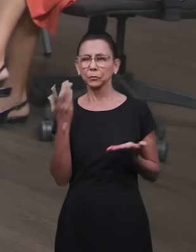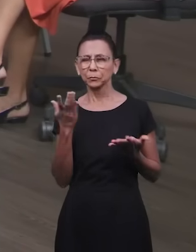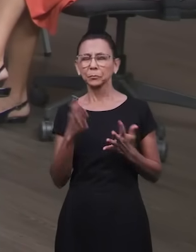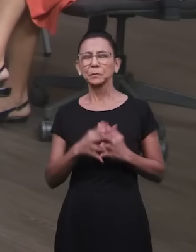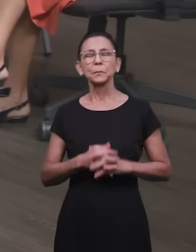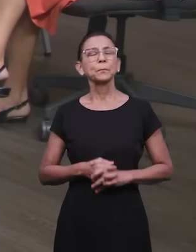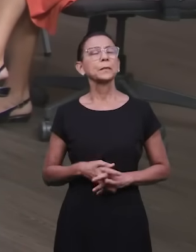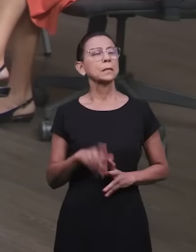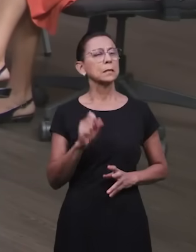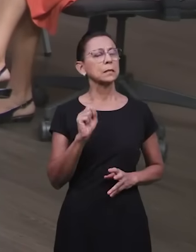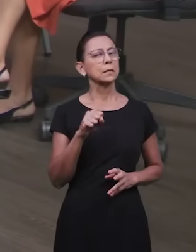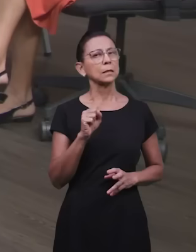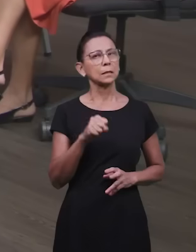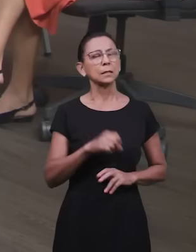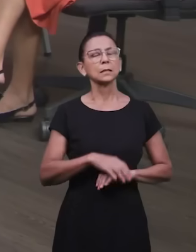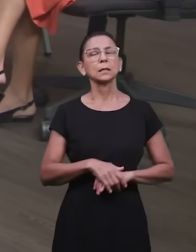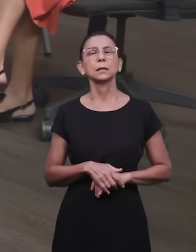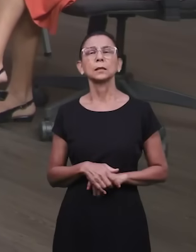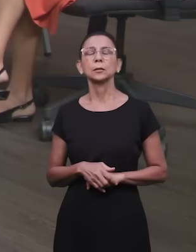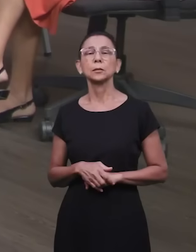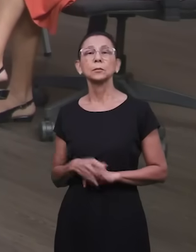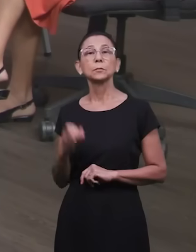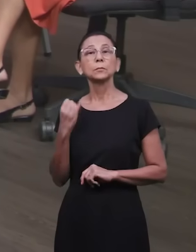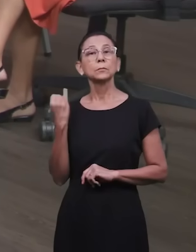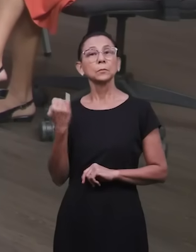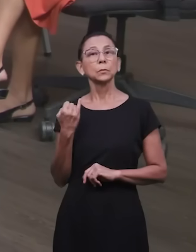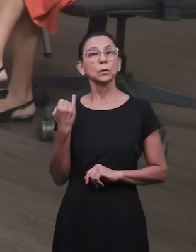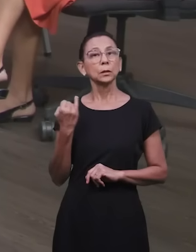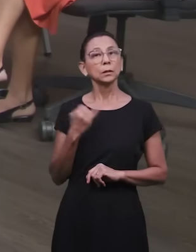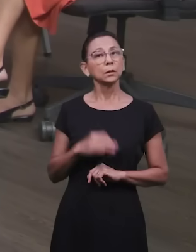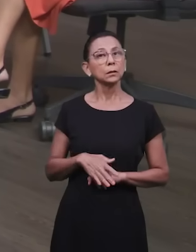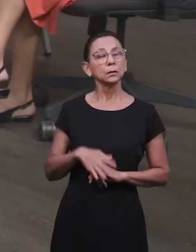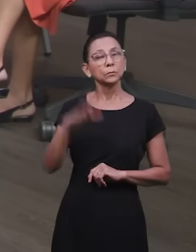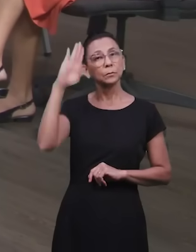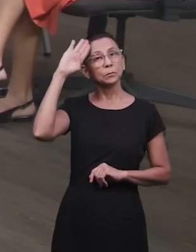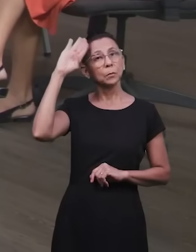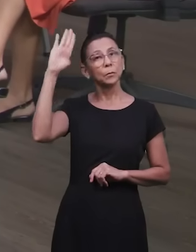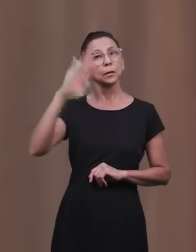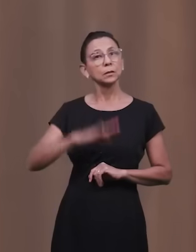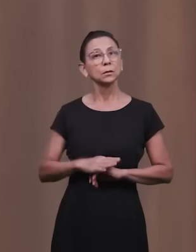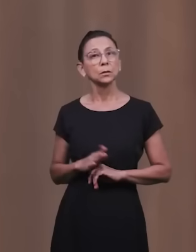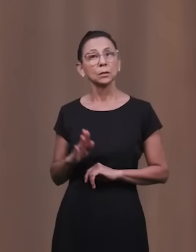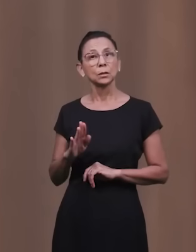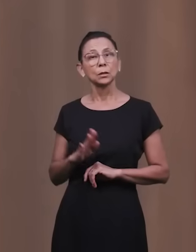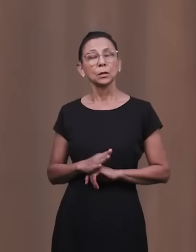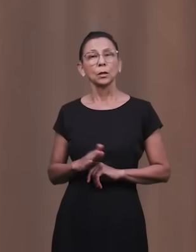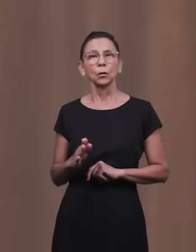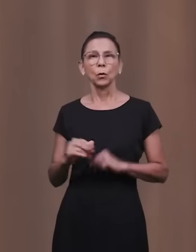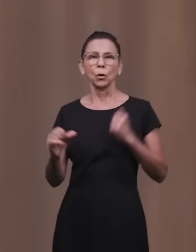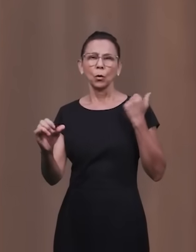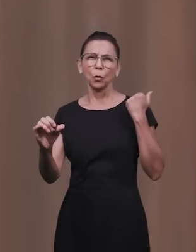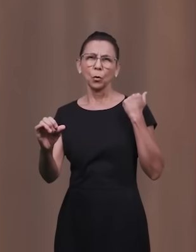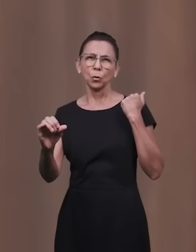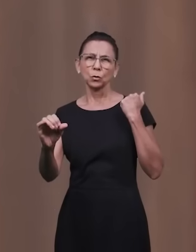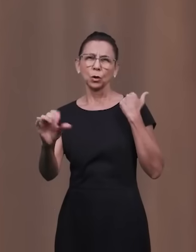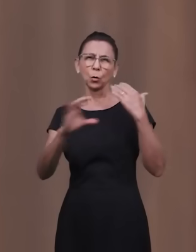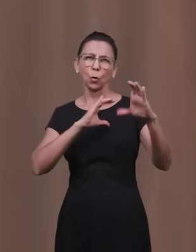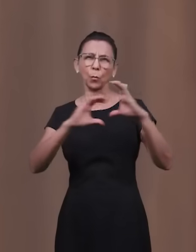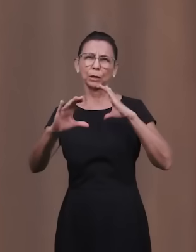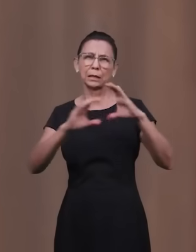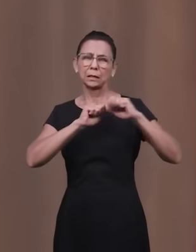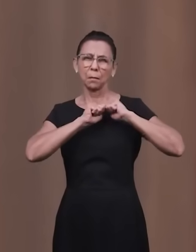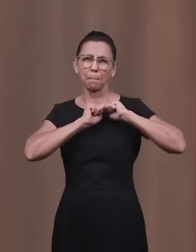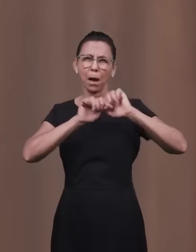isso aqui, não é isso? Isso é pertinente, principalmente porque hoje nós temos a aceleração dos meios de